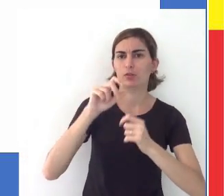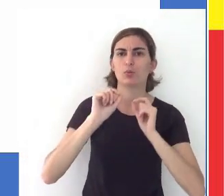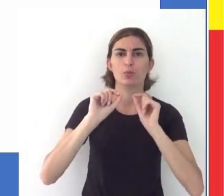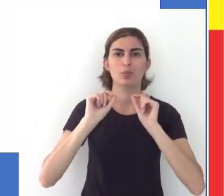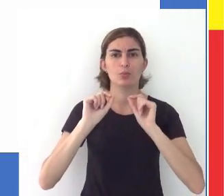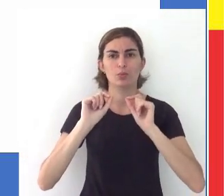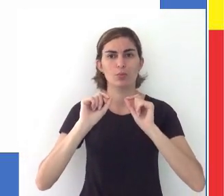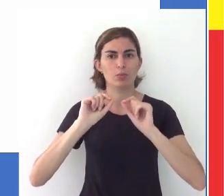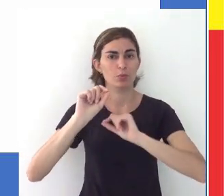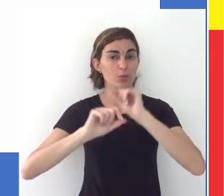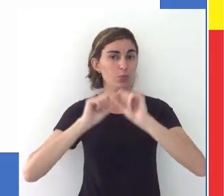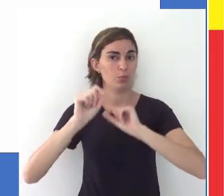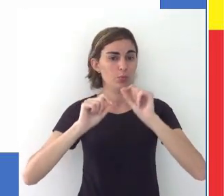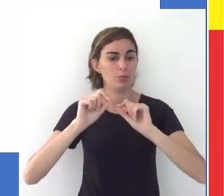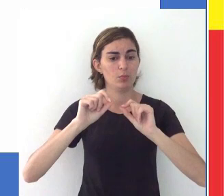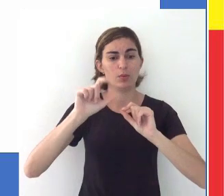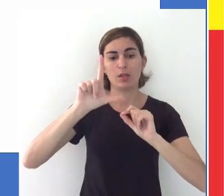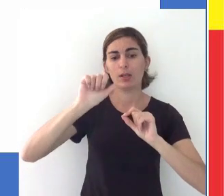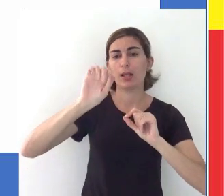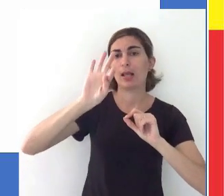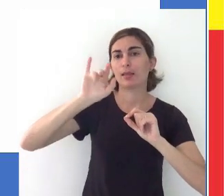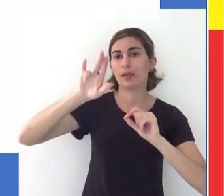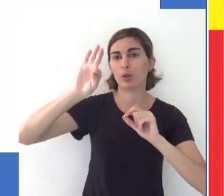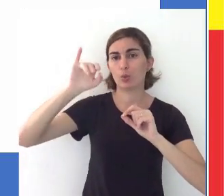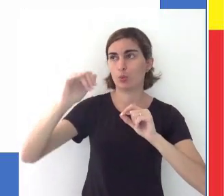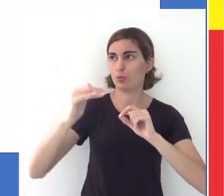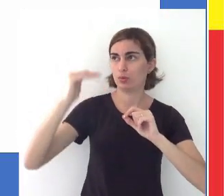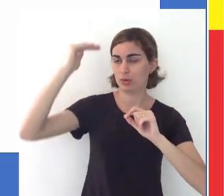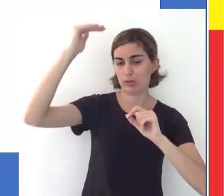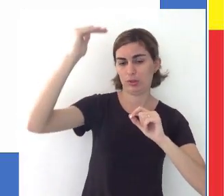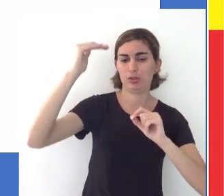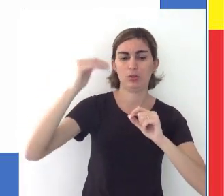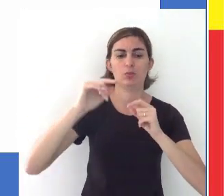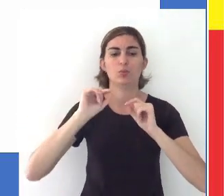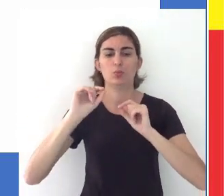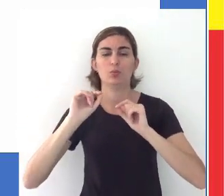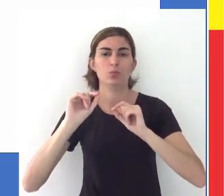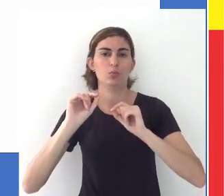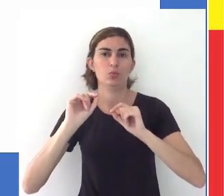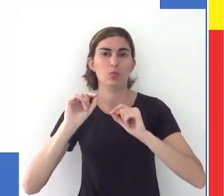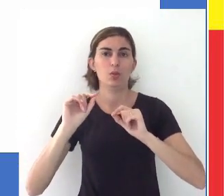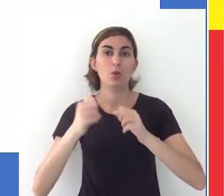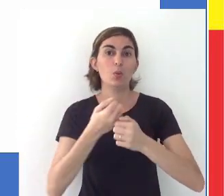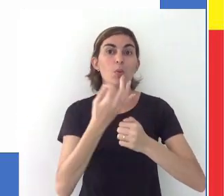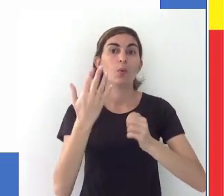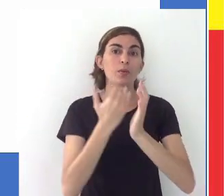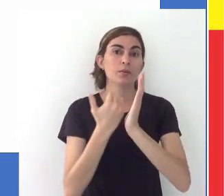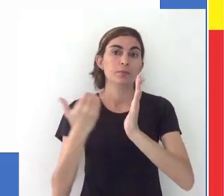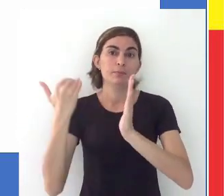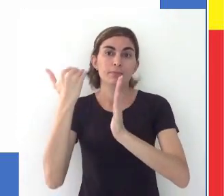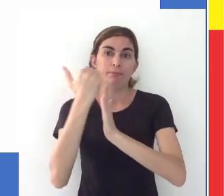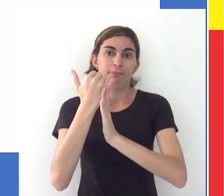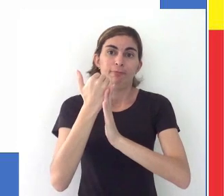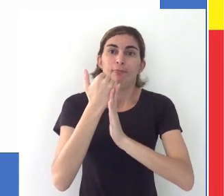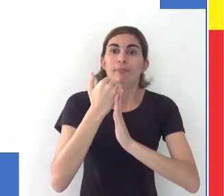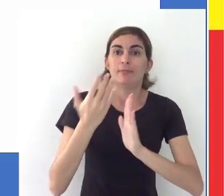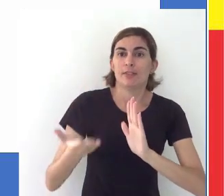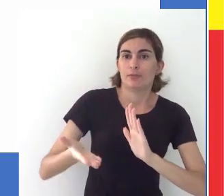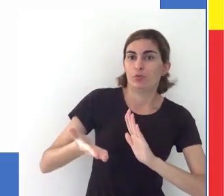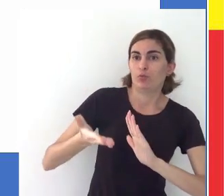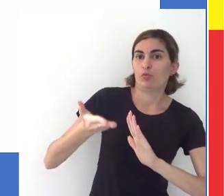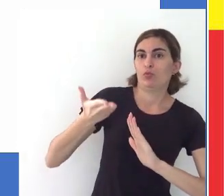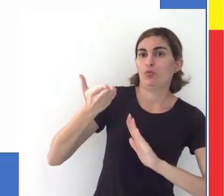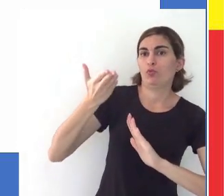Então, vimos um pouco sobre a latitude, certo? Eu falei para vocês que latitude quanto